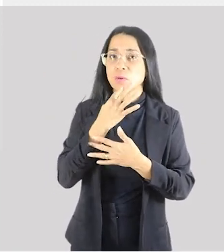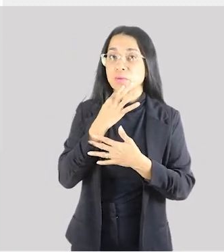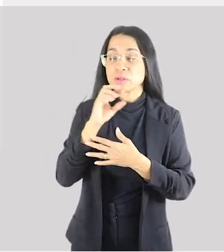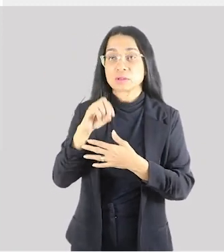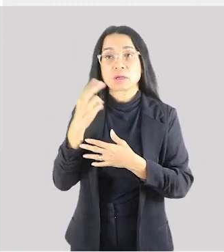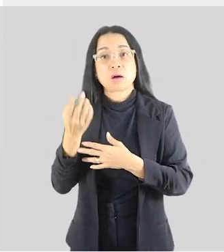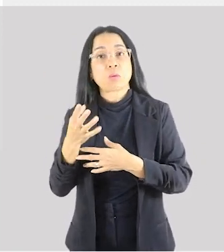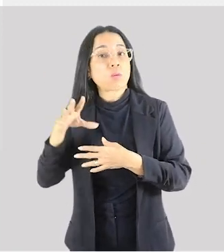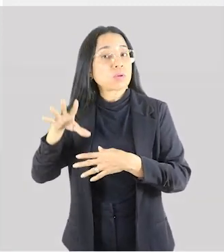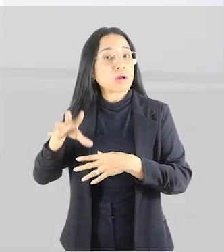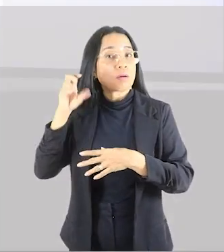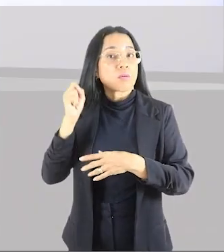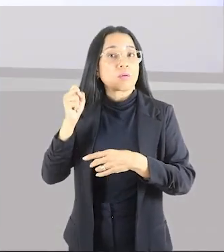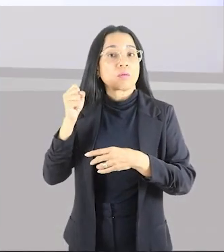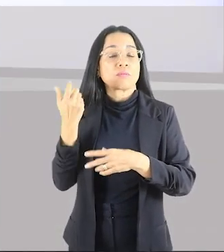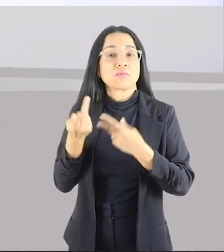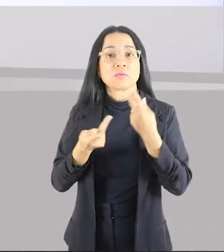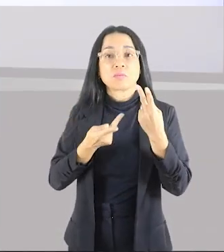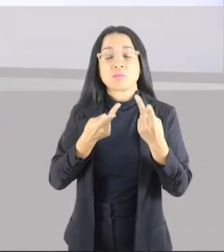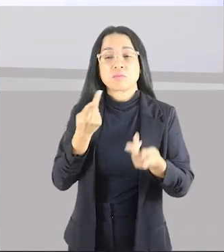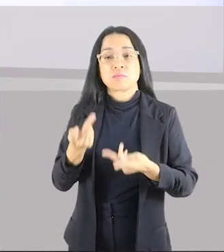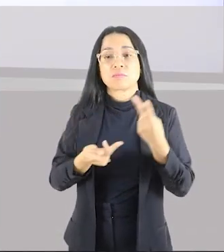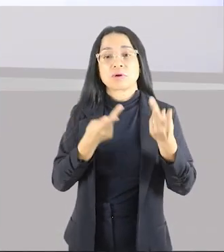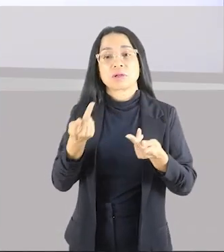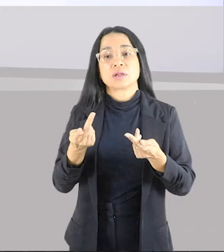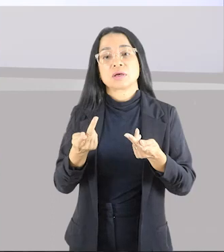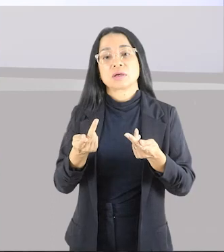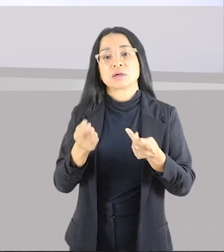outras situações, sobre o termo chamado de